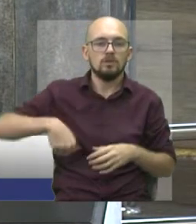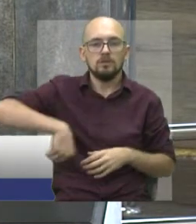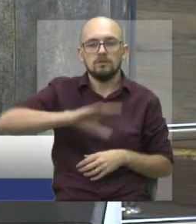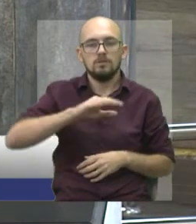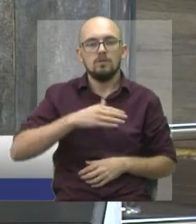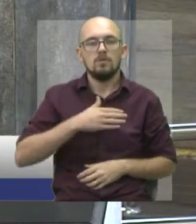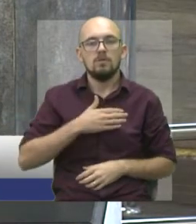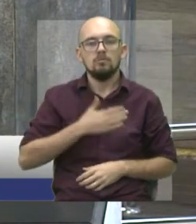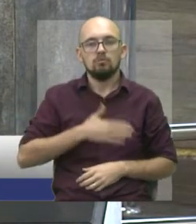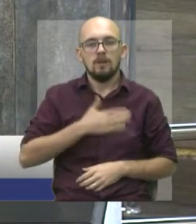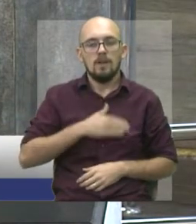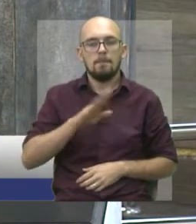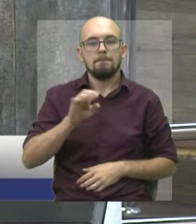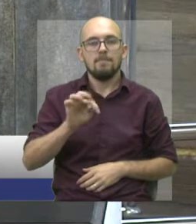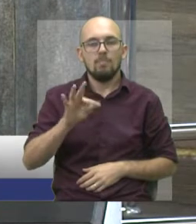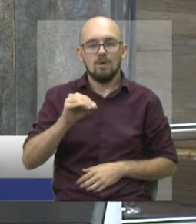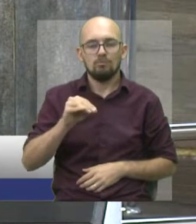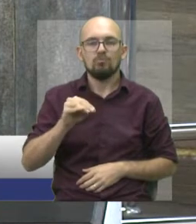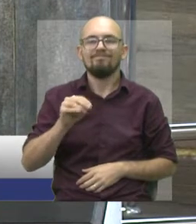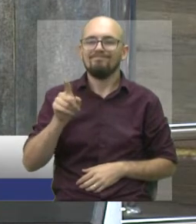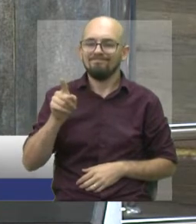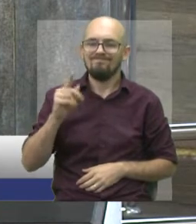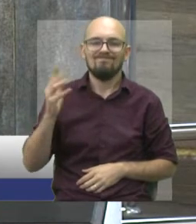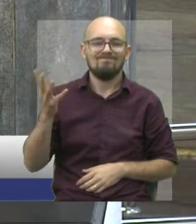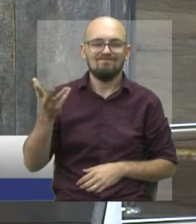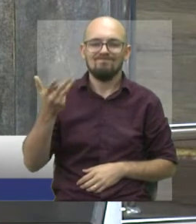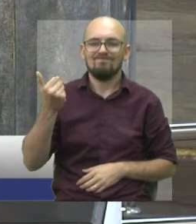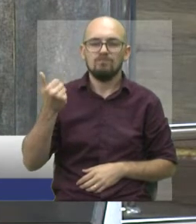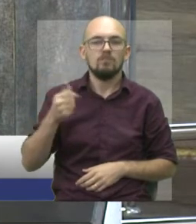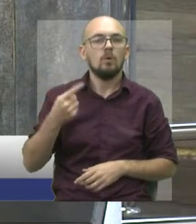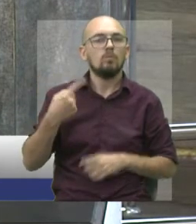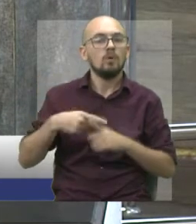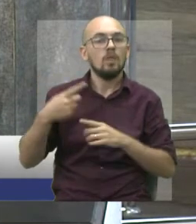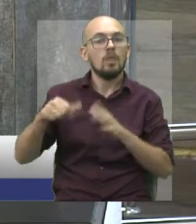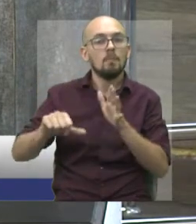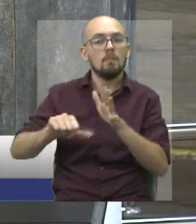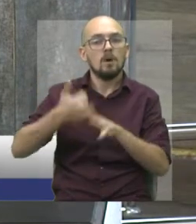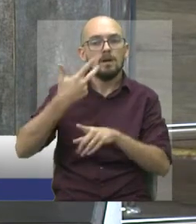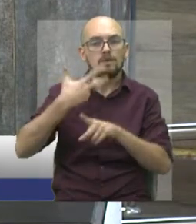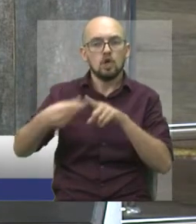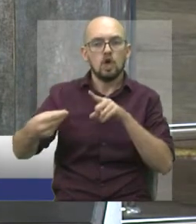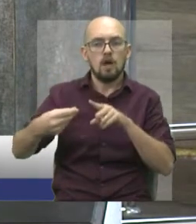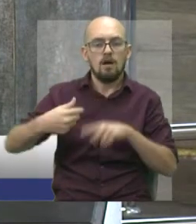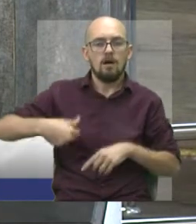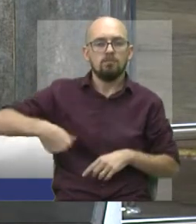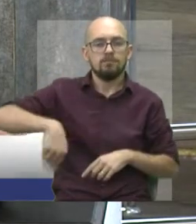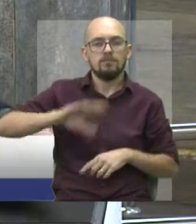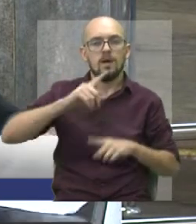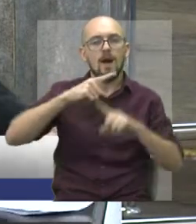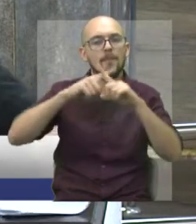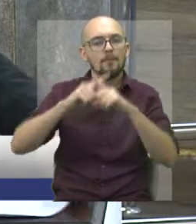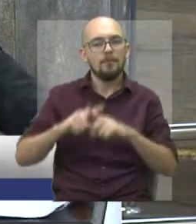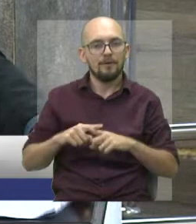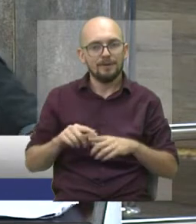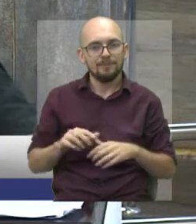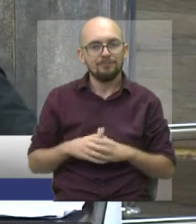município, Beto Panaro, grande e saudoso Beto Panaro, pela sua primeira vitória no campeonato. Aí,